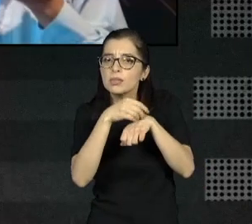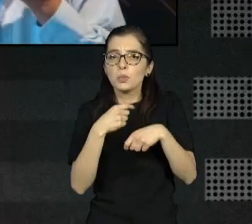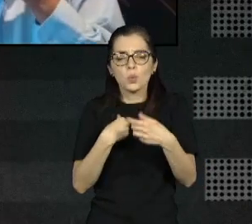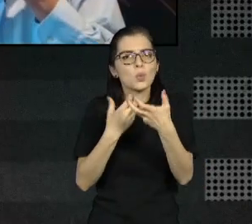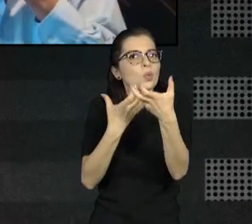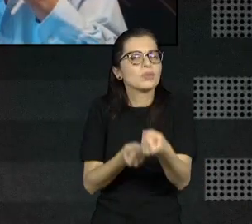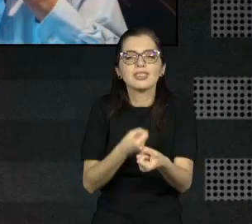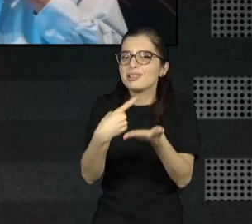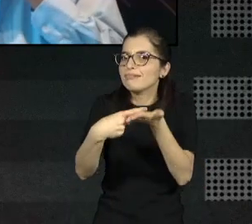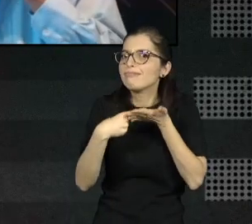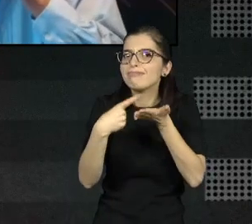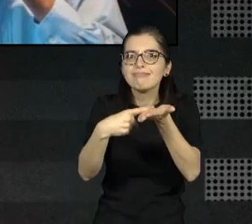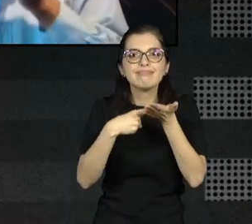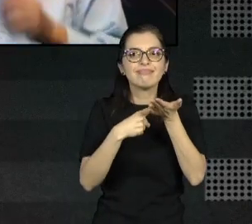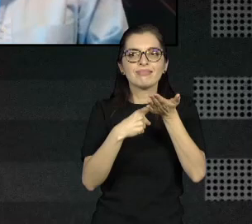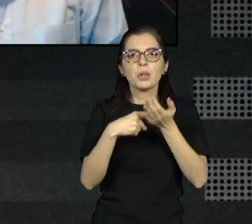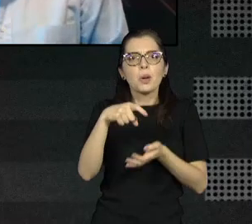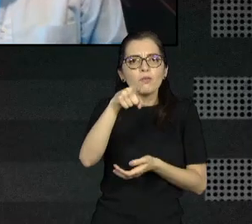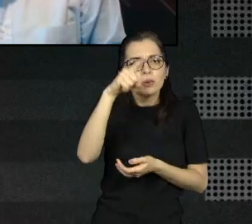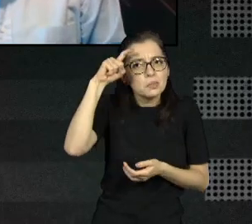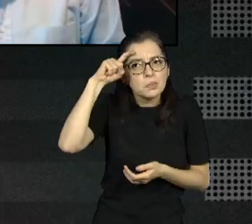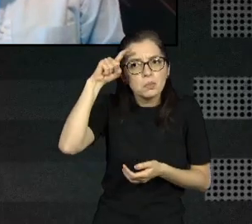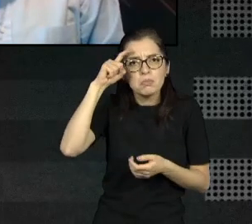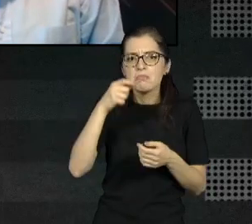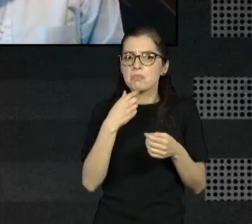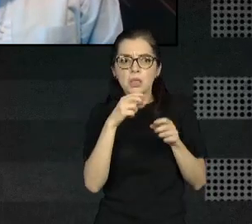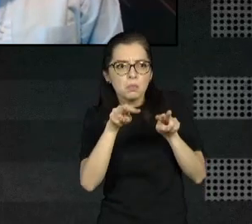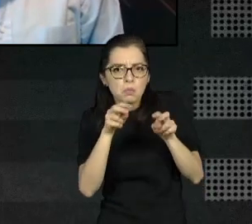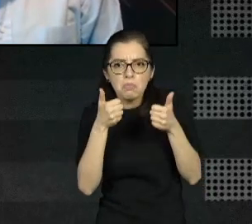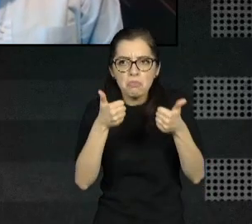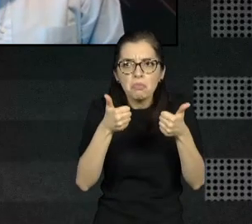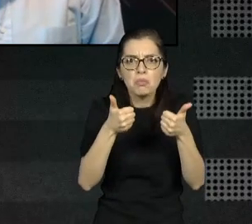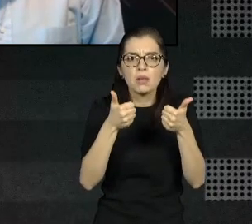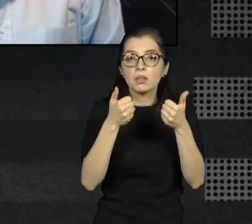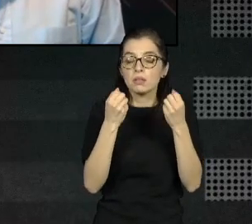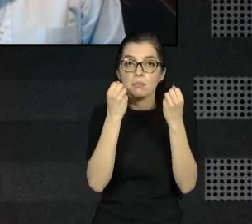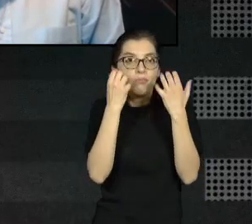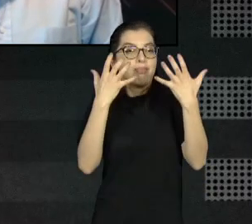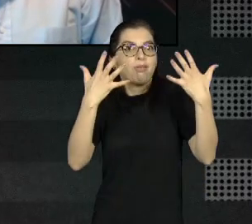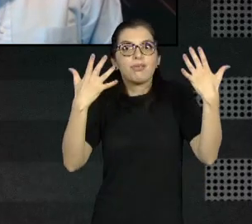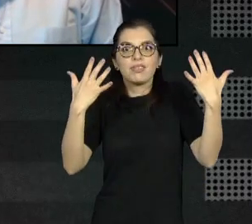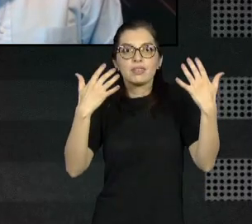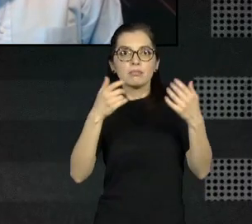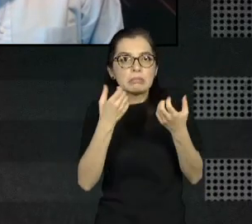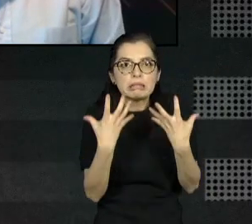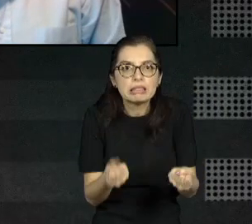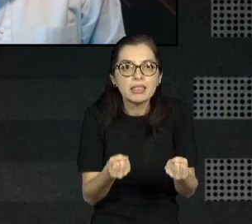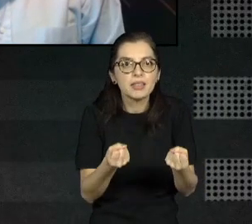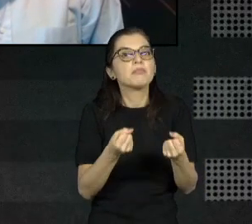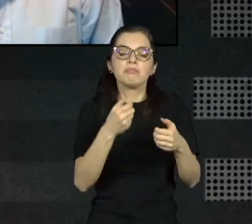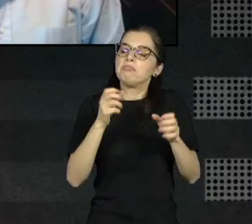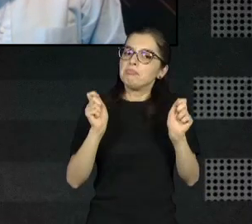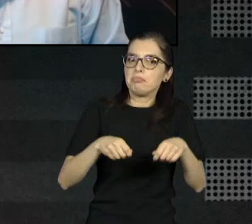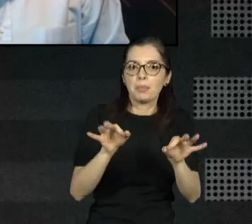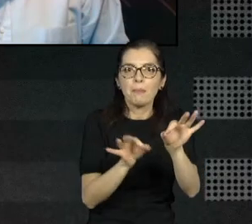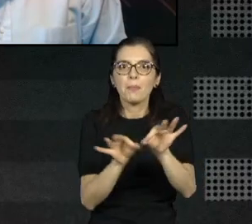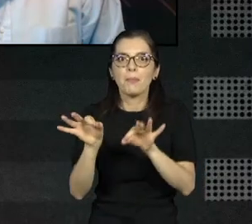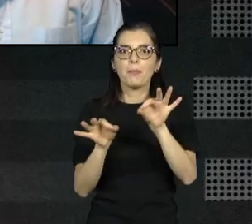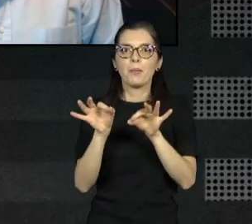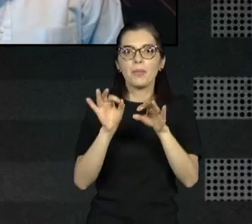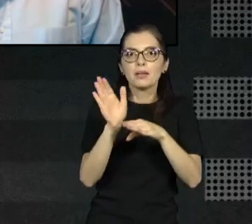dele brilhasse, era porque a gente estava indo no caminho certo, e o olho dele brilhou o tempo inteiro, e quando ele assistiu o filme, foi uma emoção